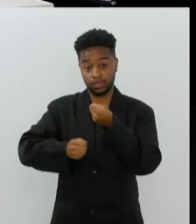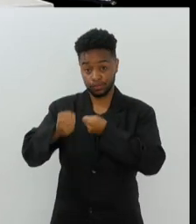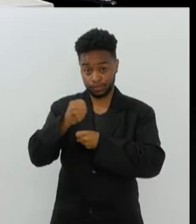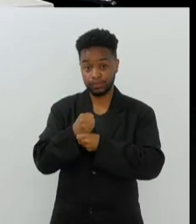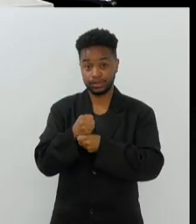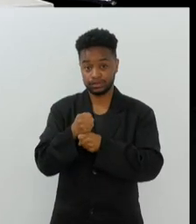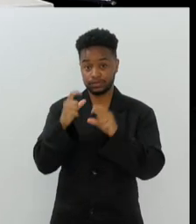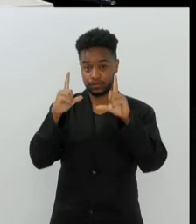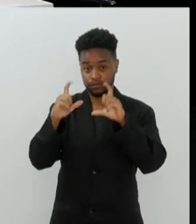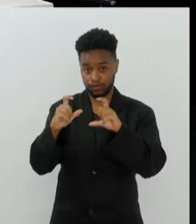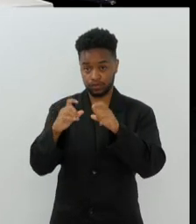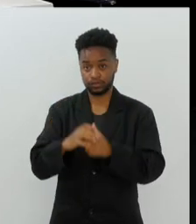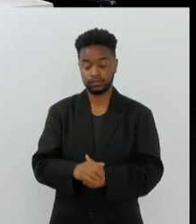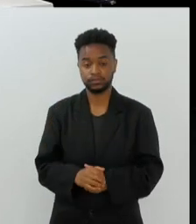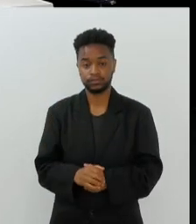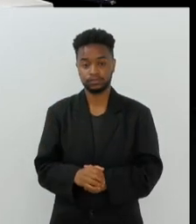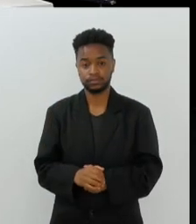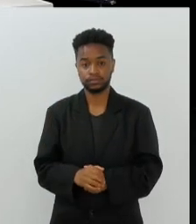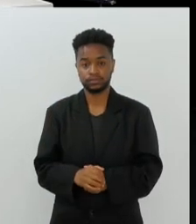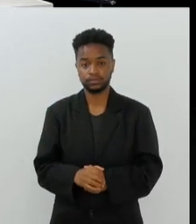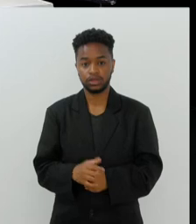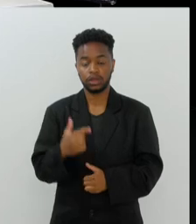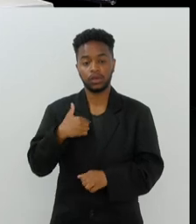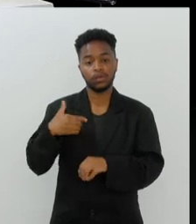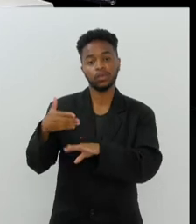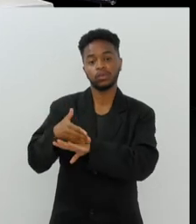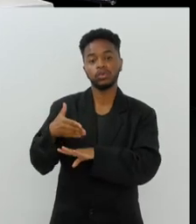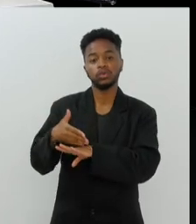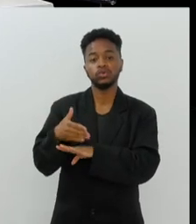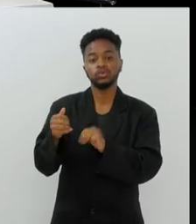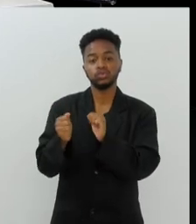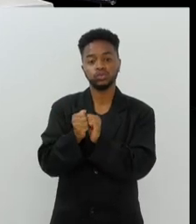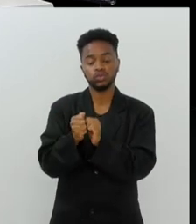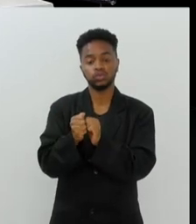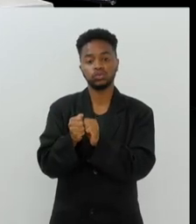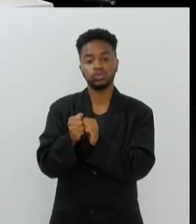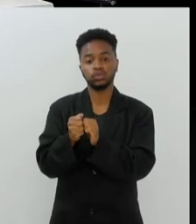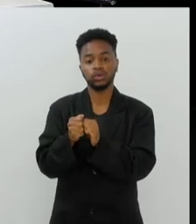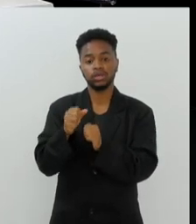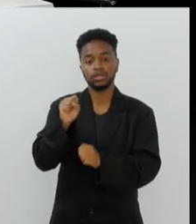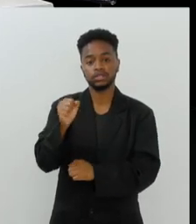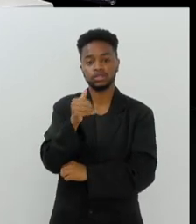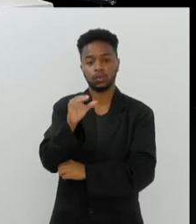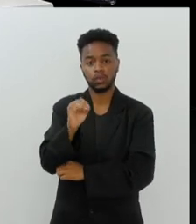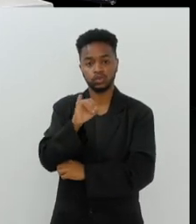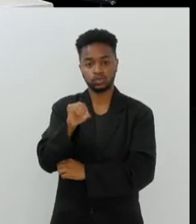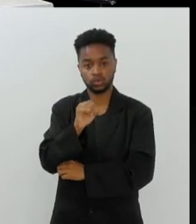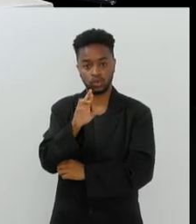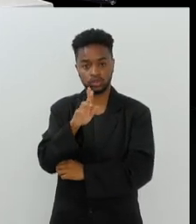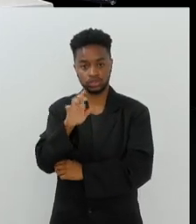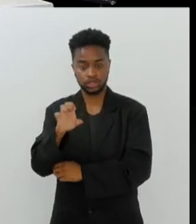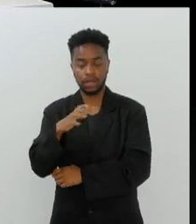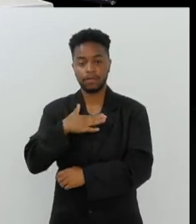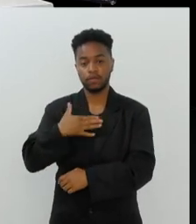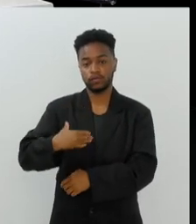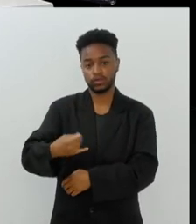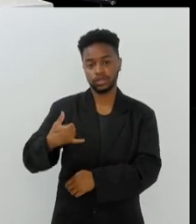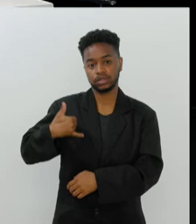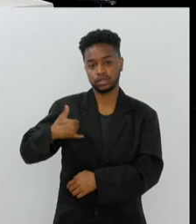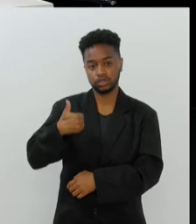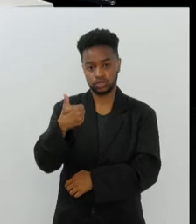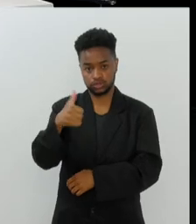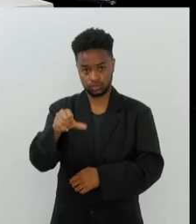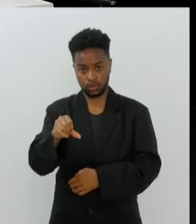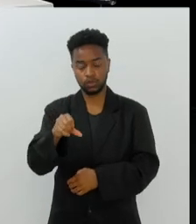ano passado, no ano que eu vim no São Jorge, no carro de São Jorge, na Vila Isabel. Meu filho está com 19